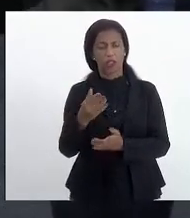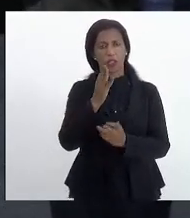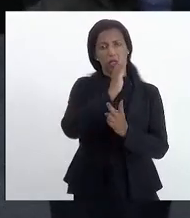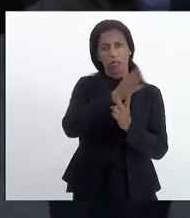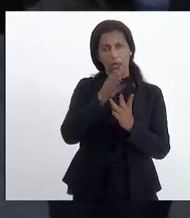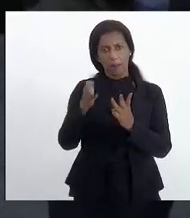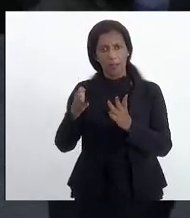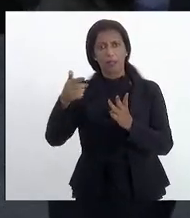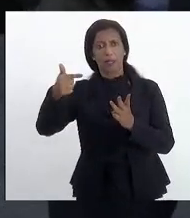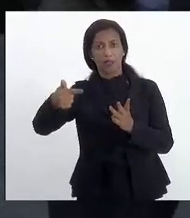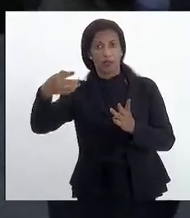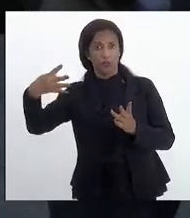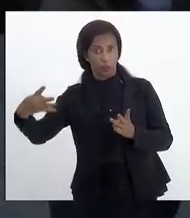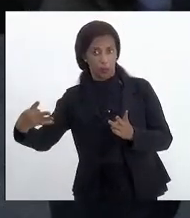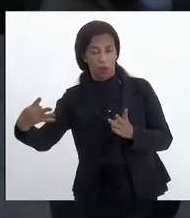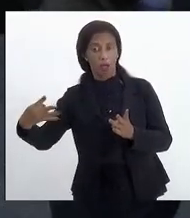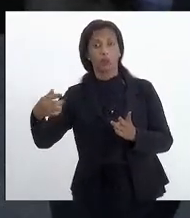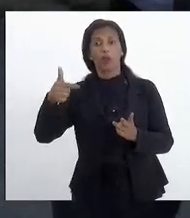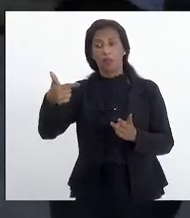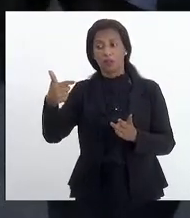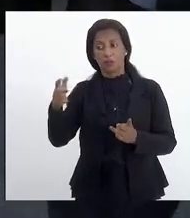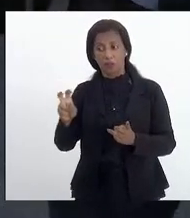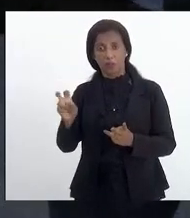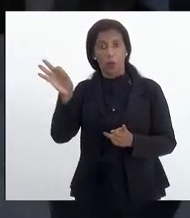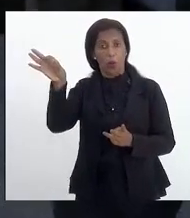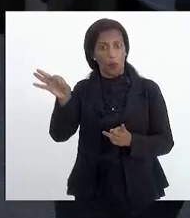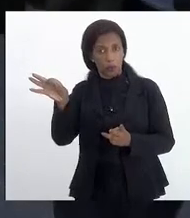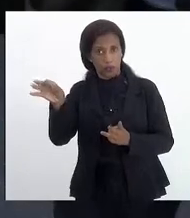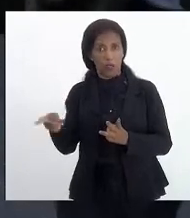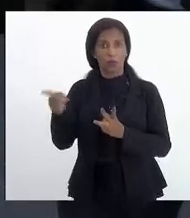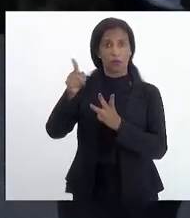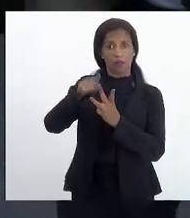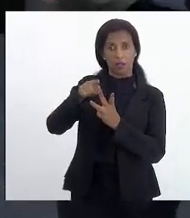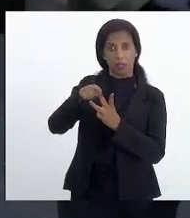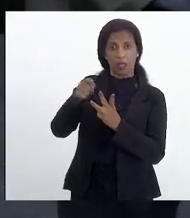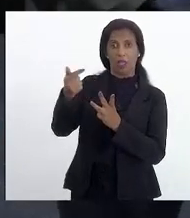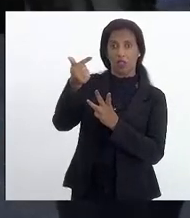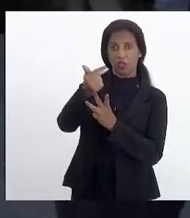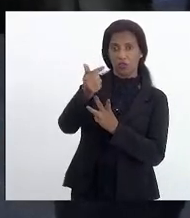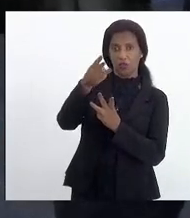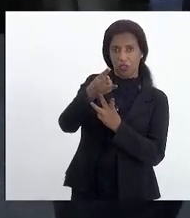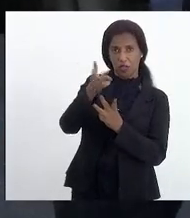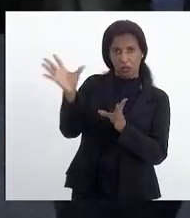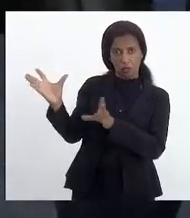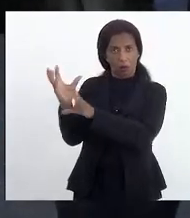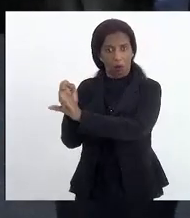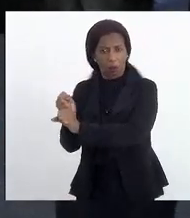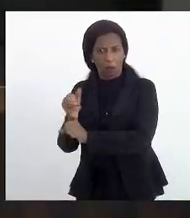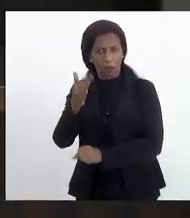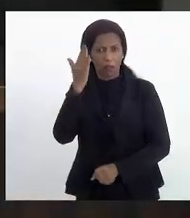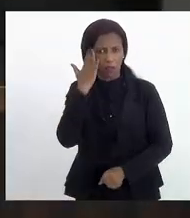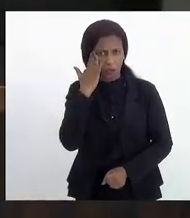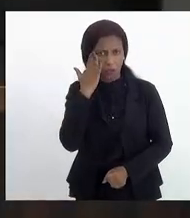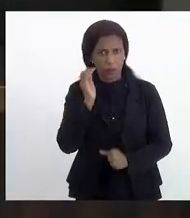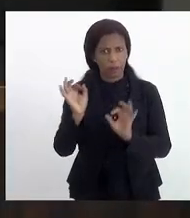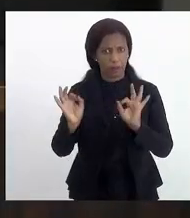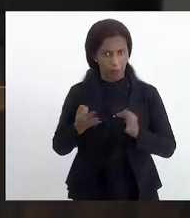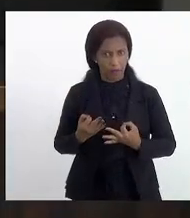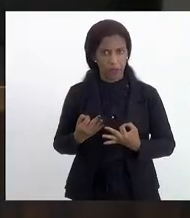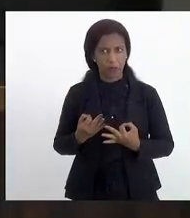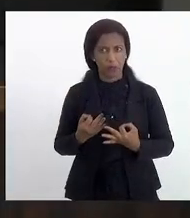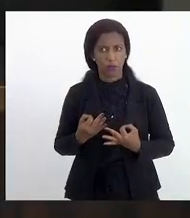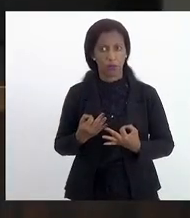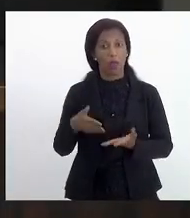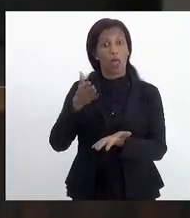de 24, além dos 25%, teria o IPCA do ano de 23. Está perfeito o entendimento, senhor? É isso aí. Esse